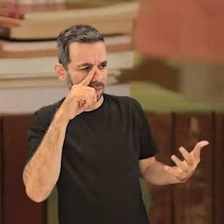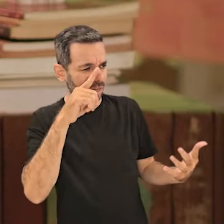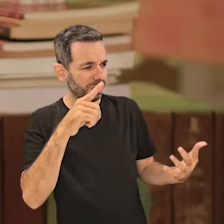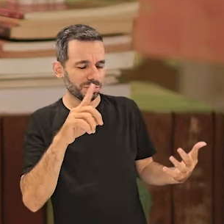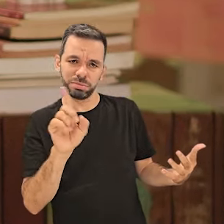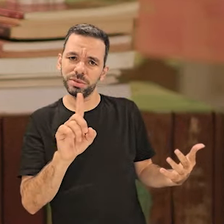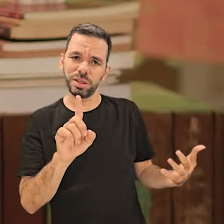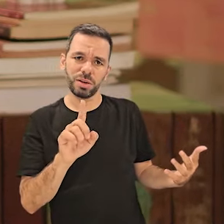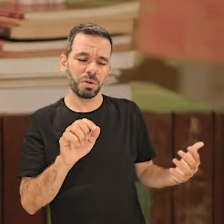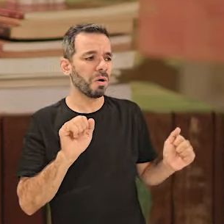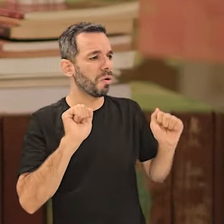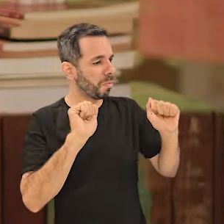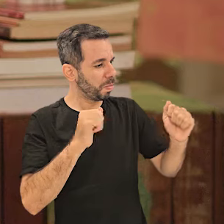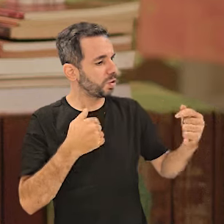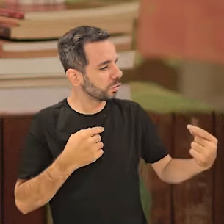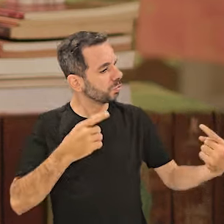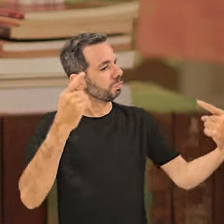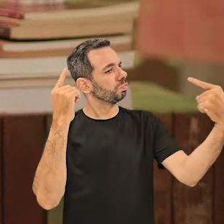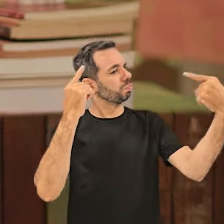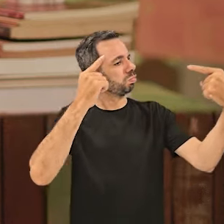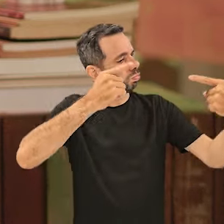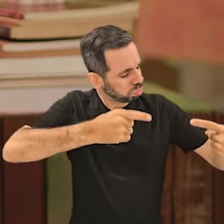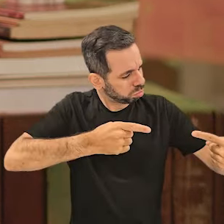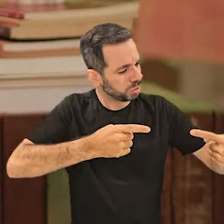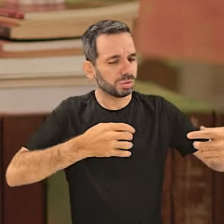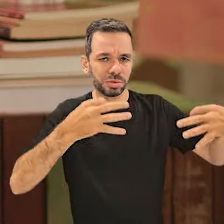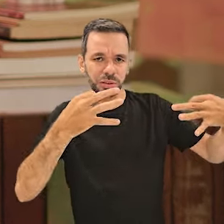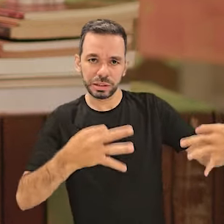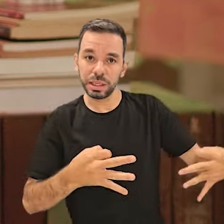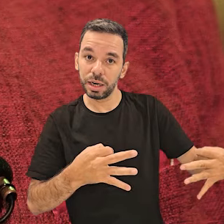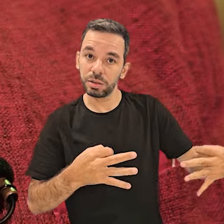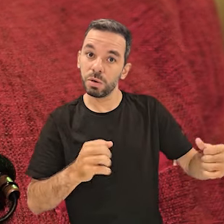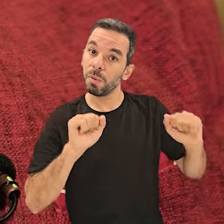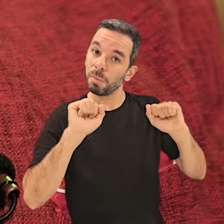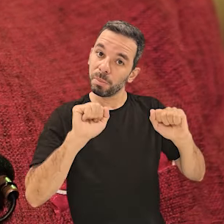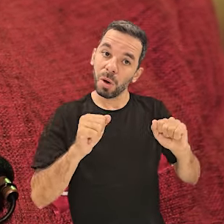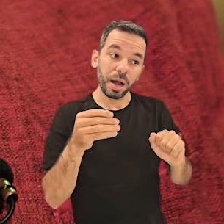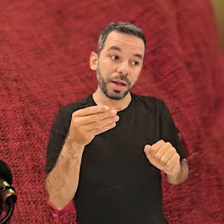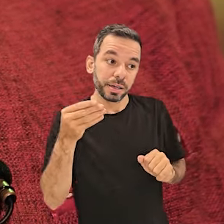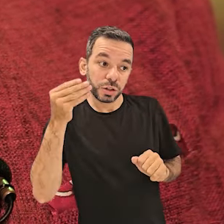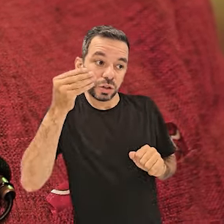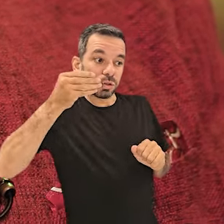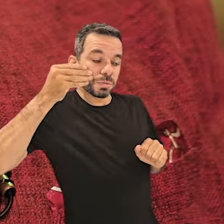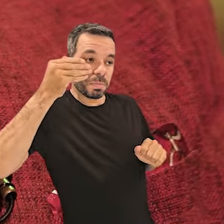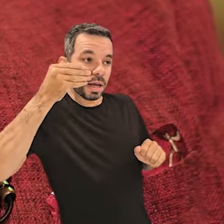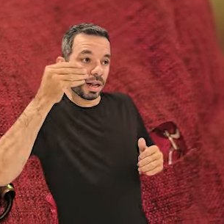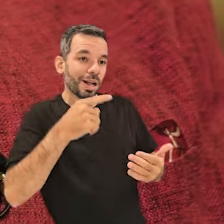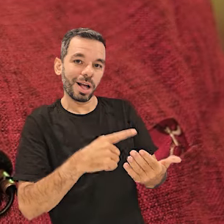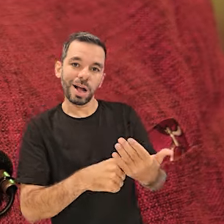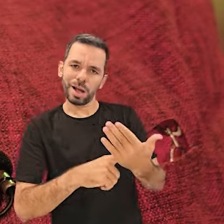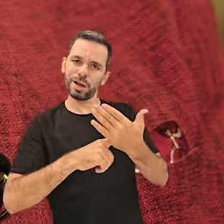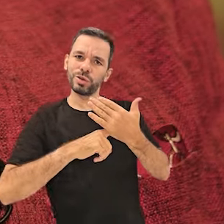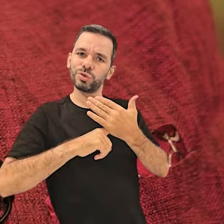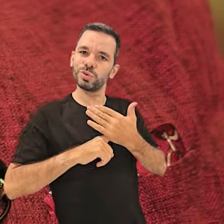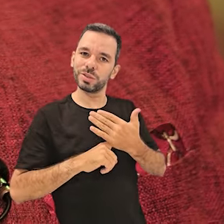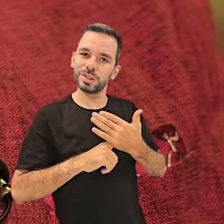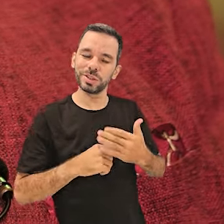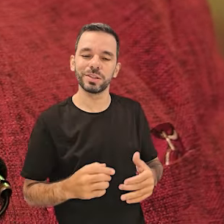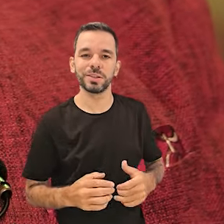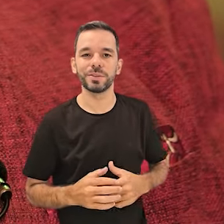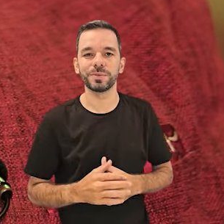pois, se enfrentadas apropriadamente, podem se tornar vivências que dão ânimo